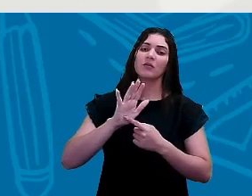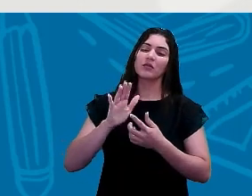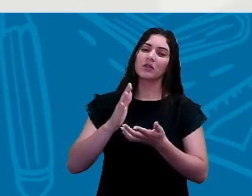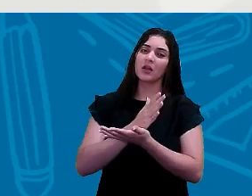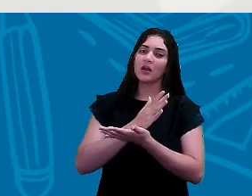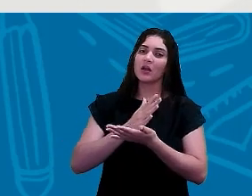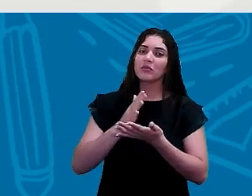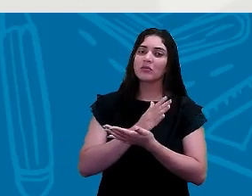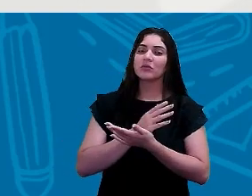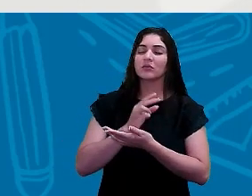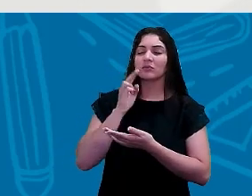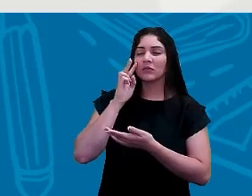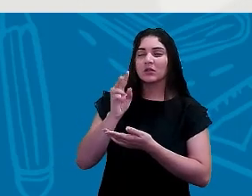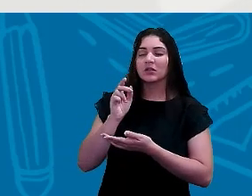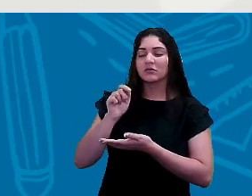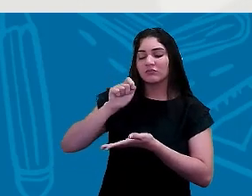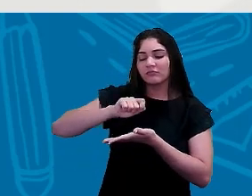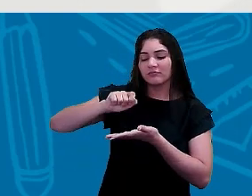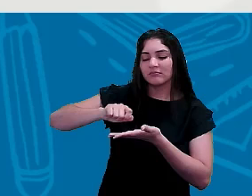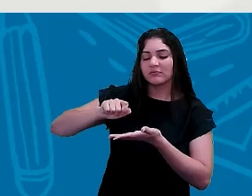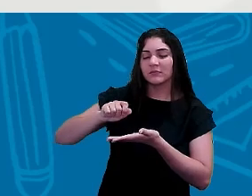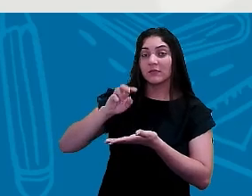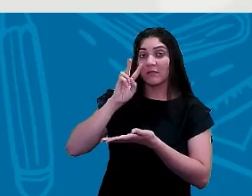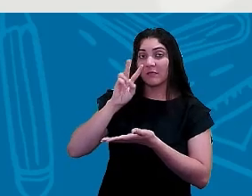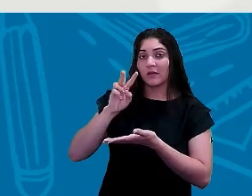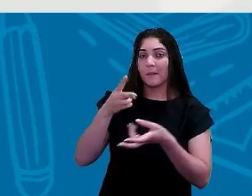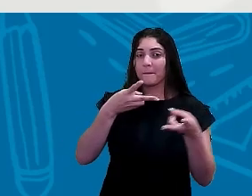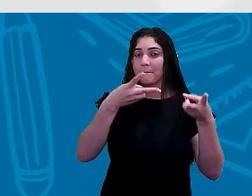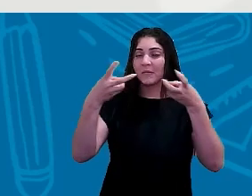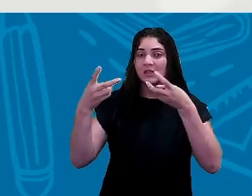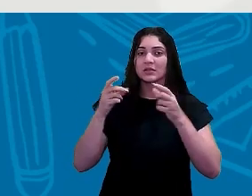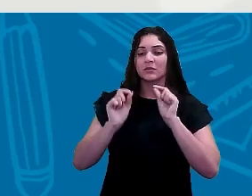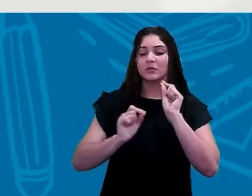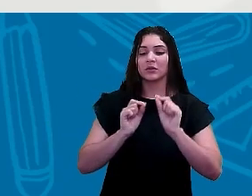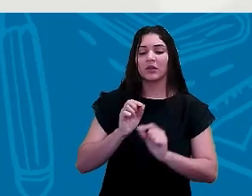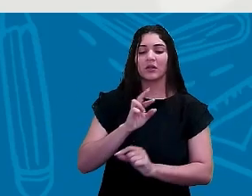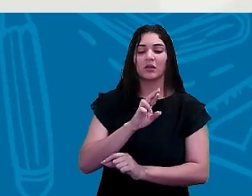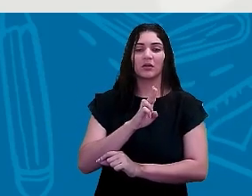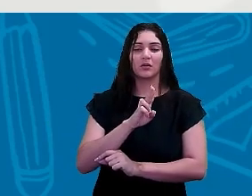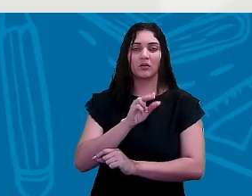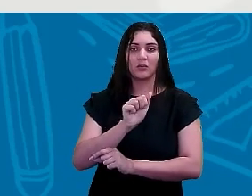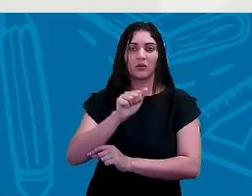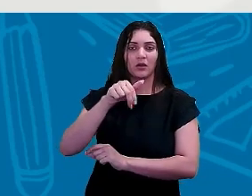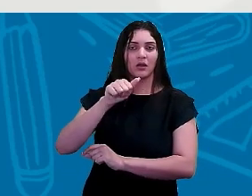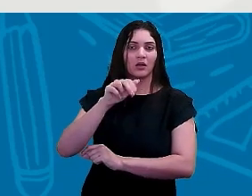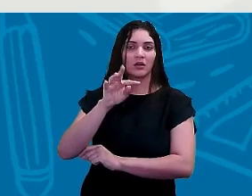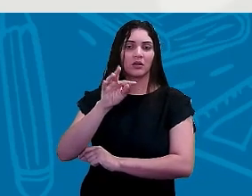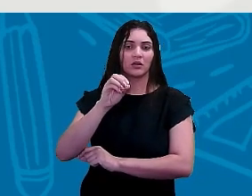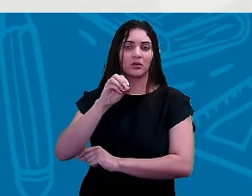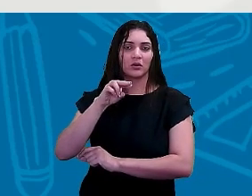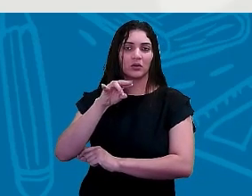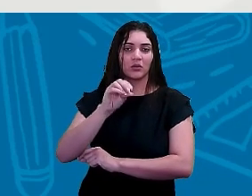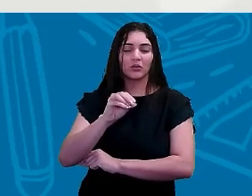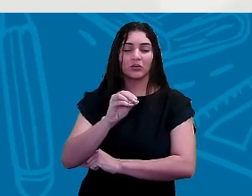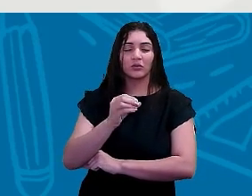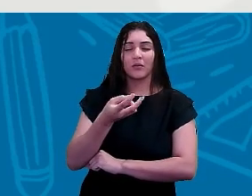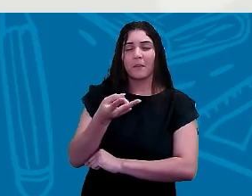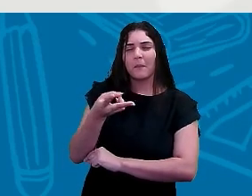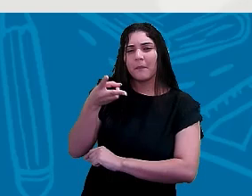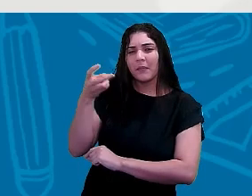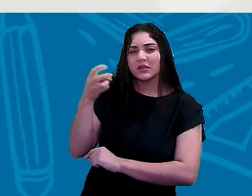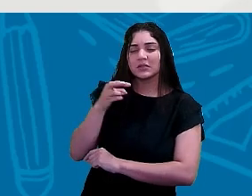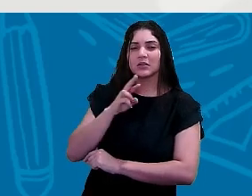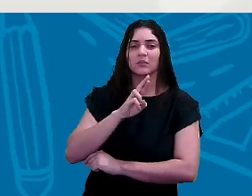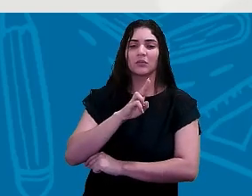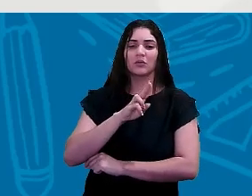para vocês observarem a escrita delas também. Percebam, Rua Antônio Anastácio, percebam aí a Rua